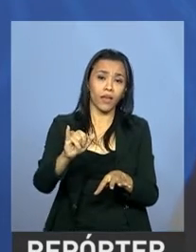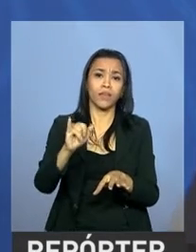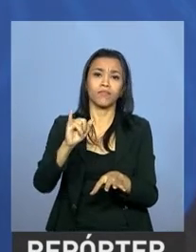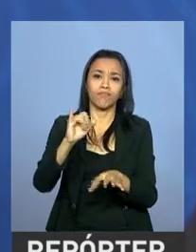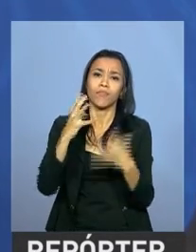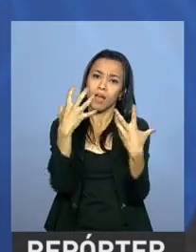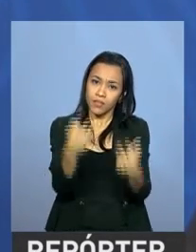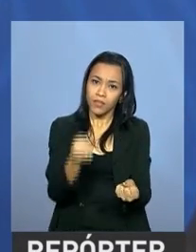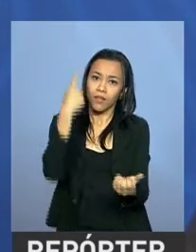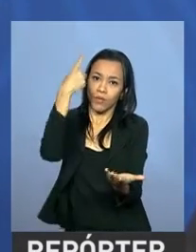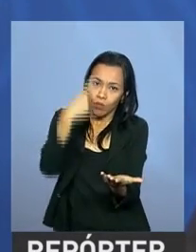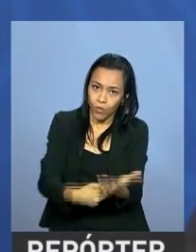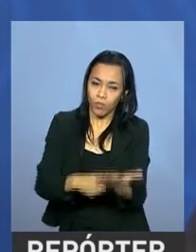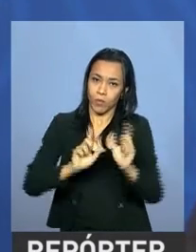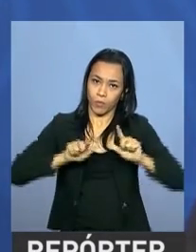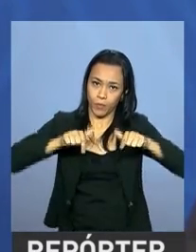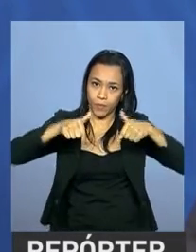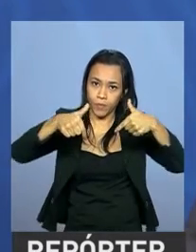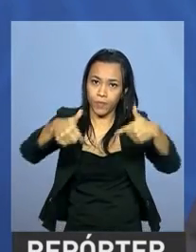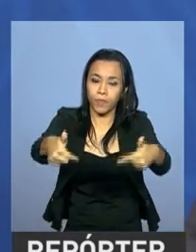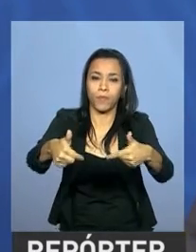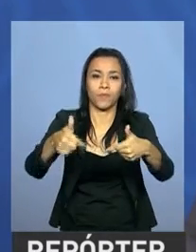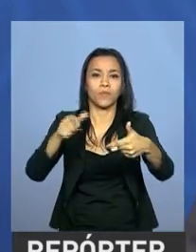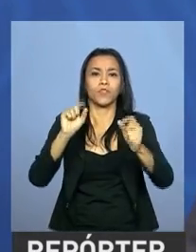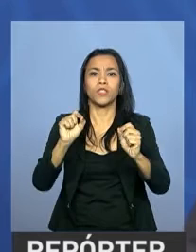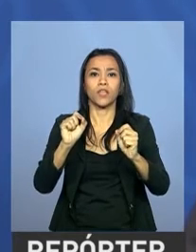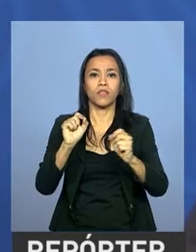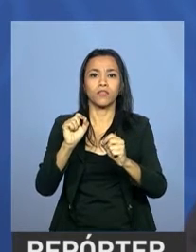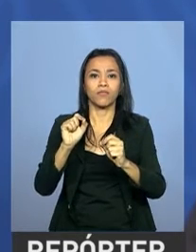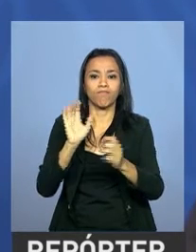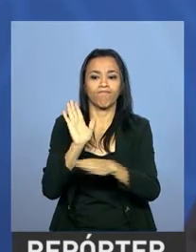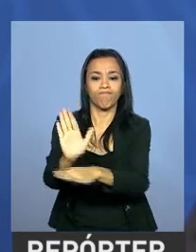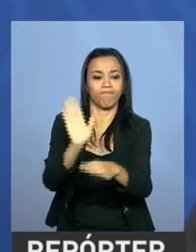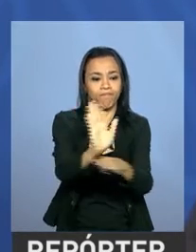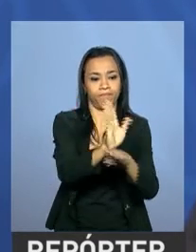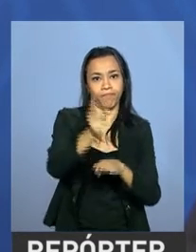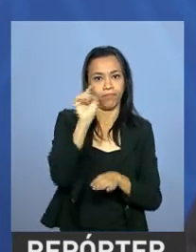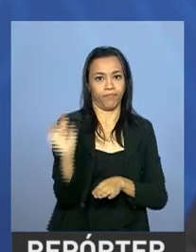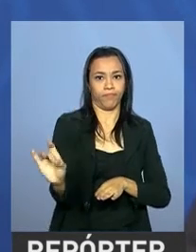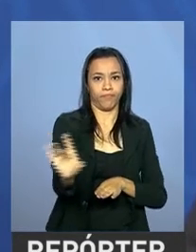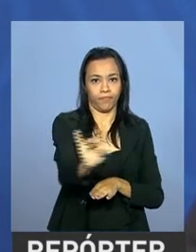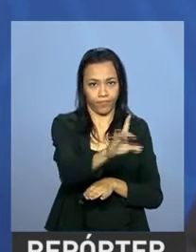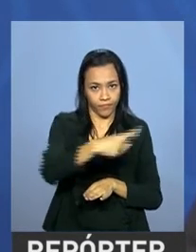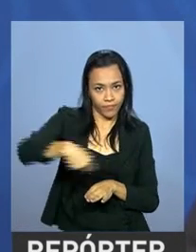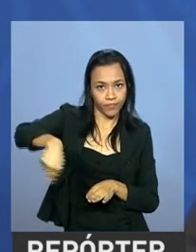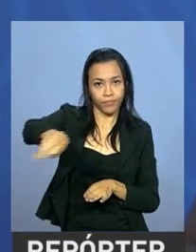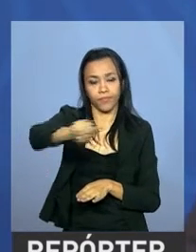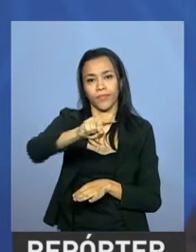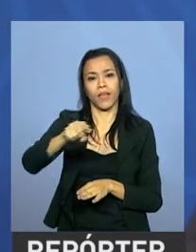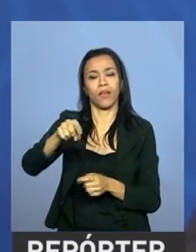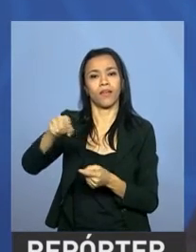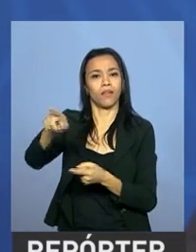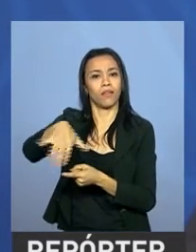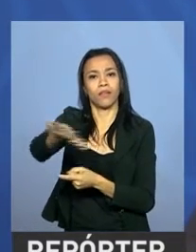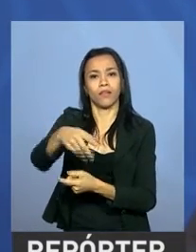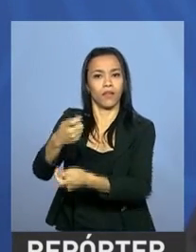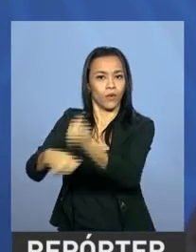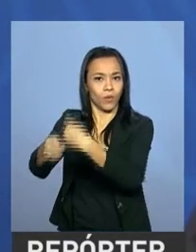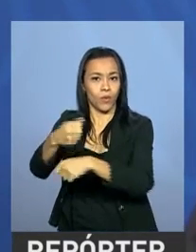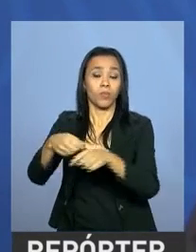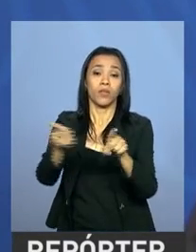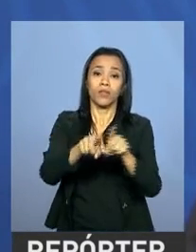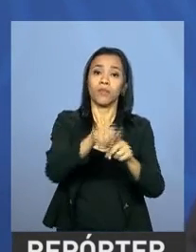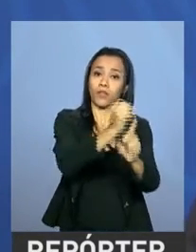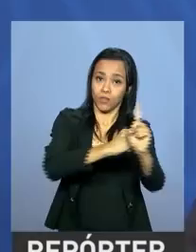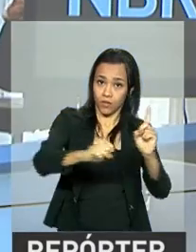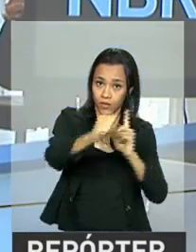a sua tarefa de forma a atender a expectativa ea necessidade do setor econômico e da sociedade